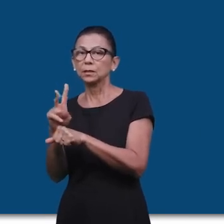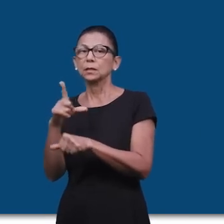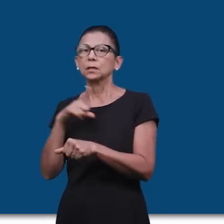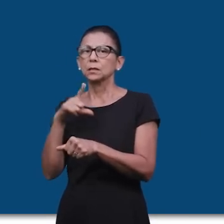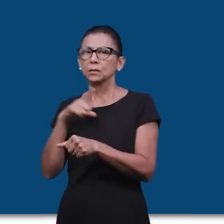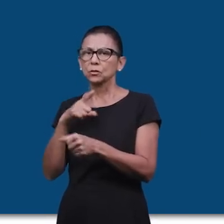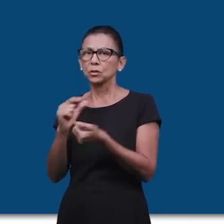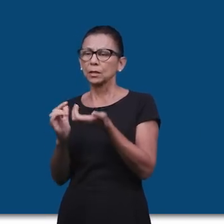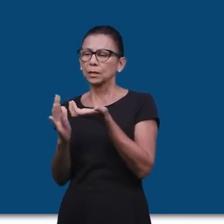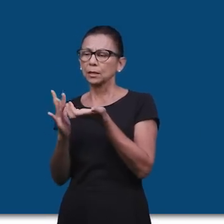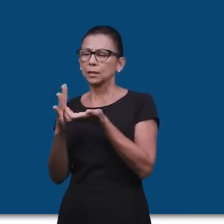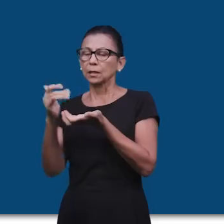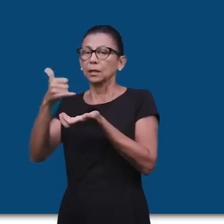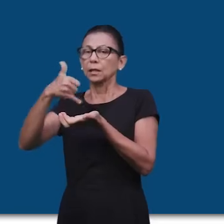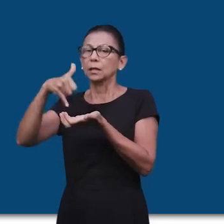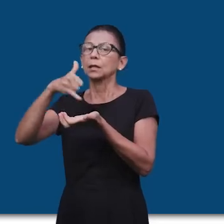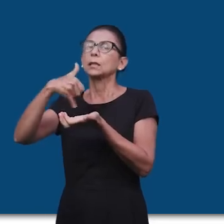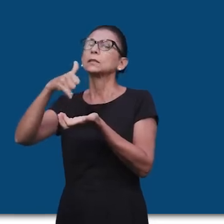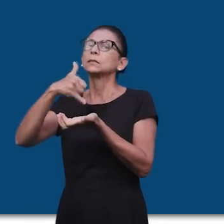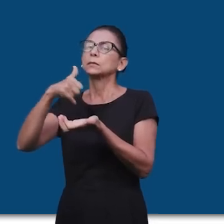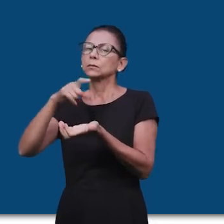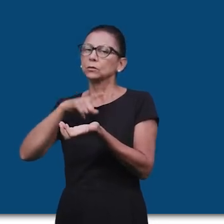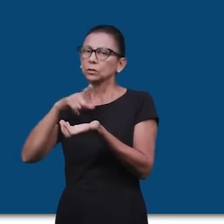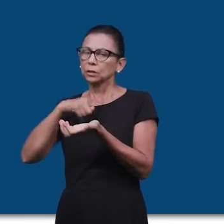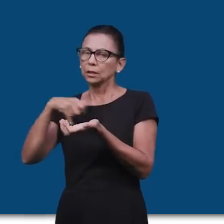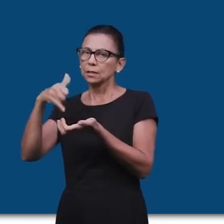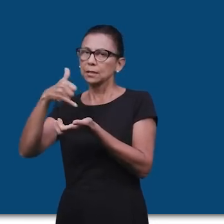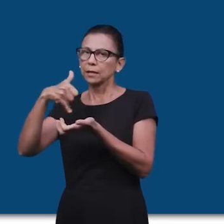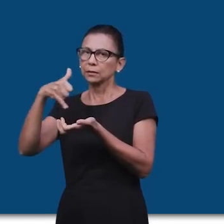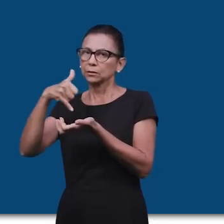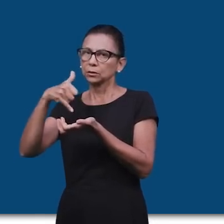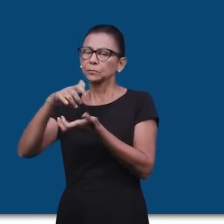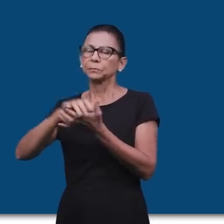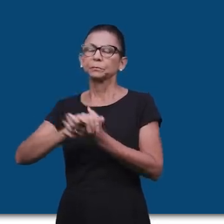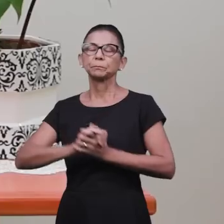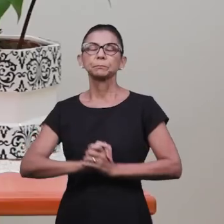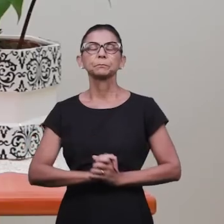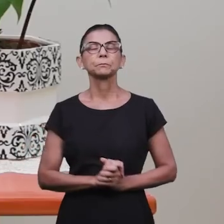em suas vasilhas com as suas lâmpadas.